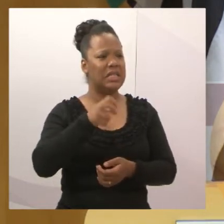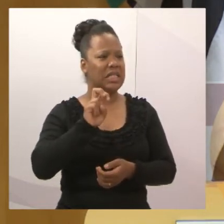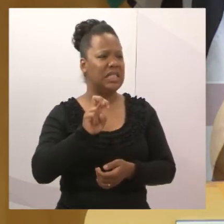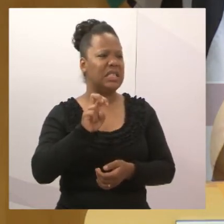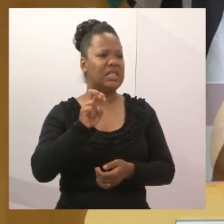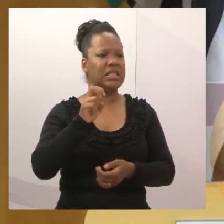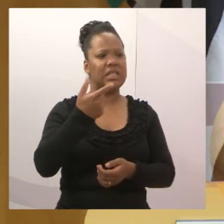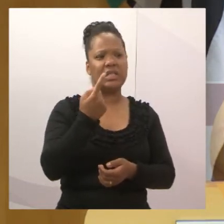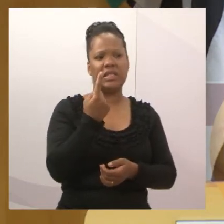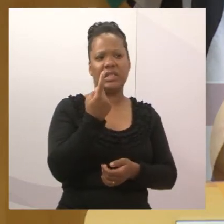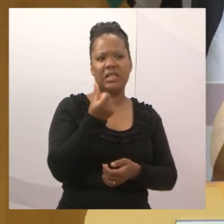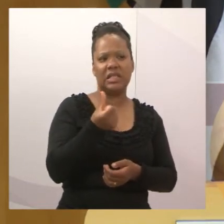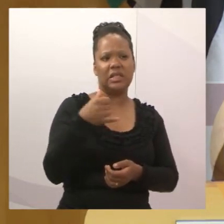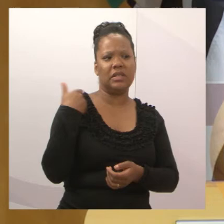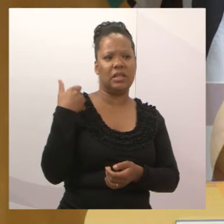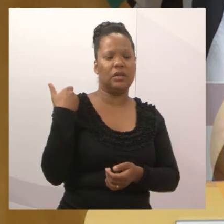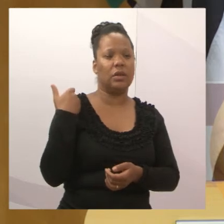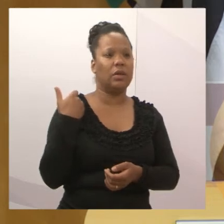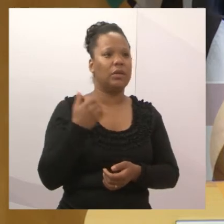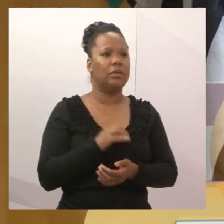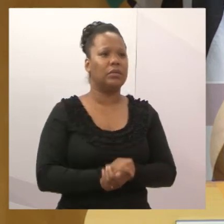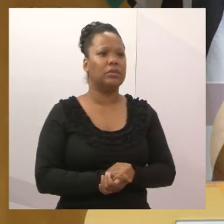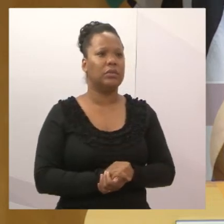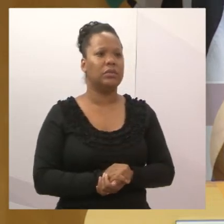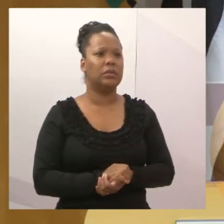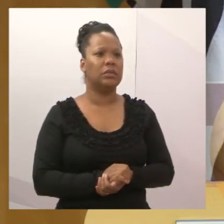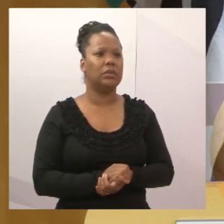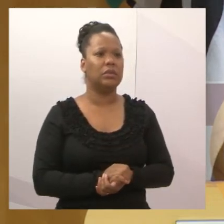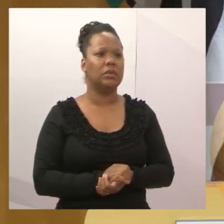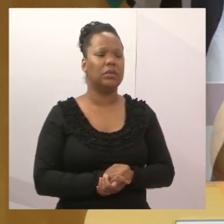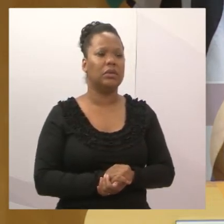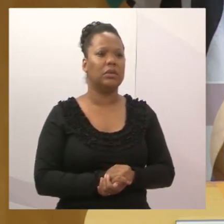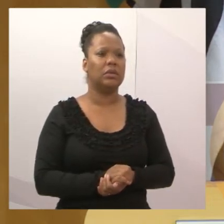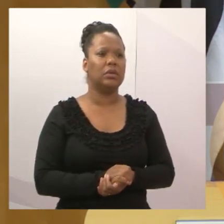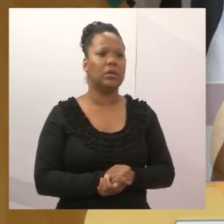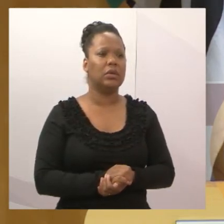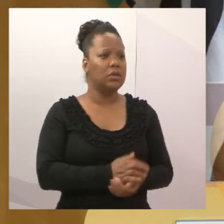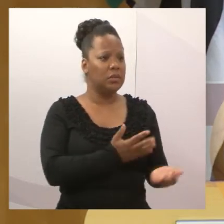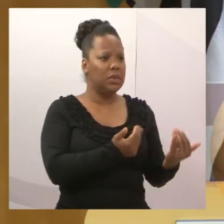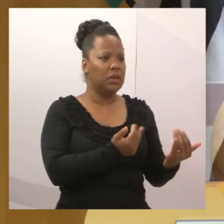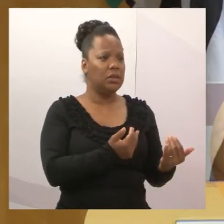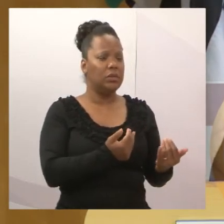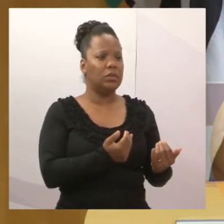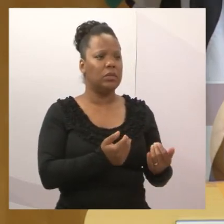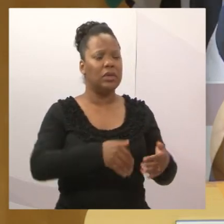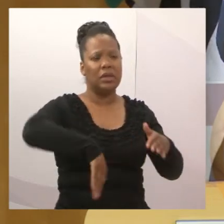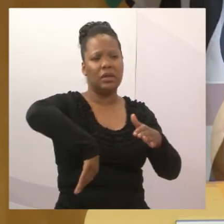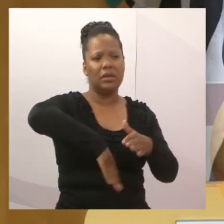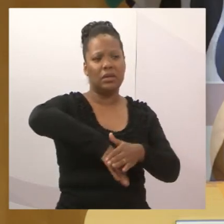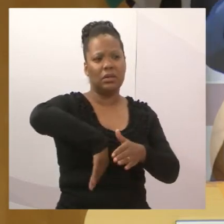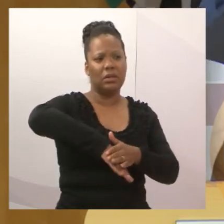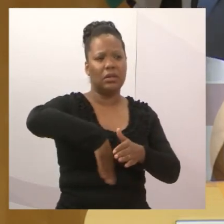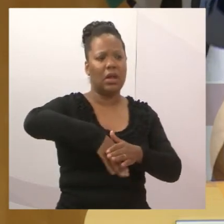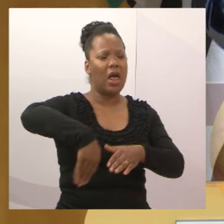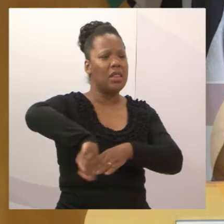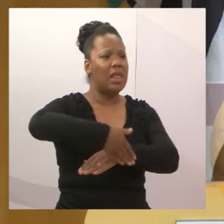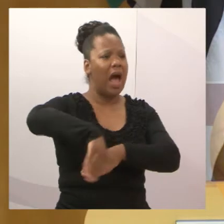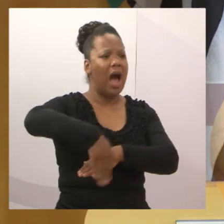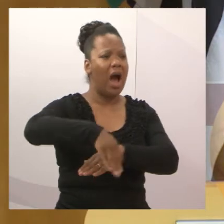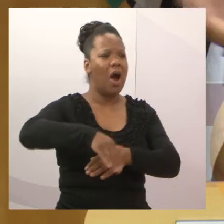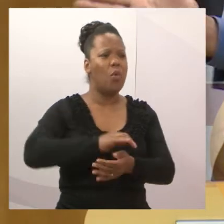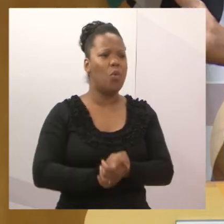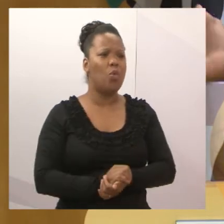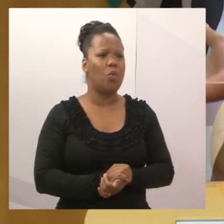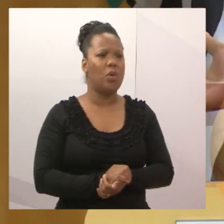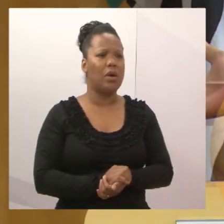chega ali no Garapés, os meninos estão treinando na beira ali da rodovia, que é um perigo, você vê garoto lá de 10, 12 anos jogando